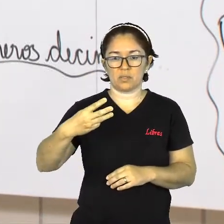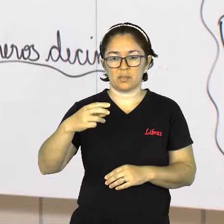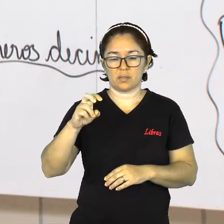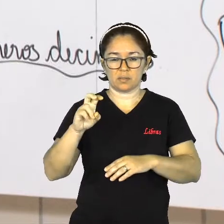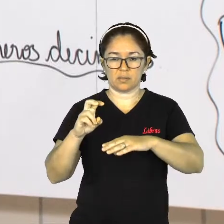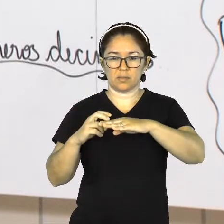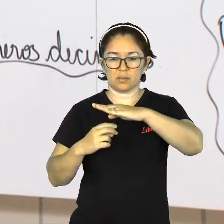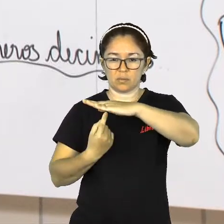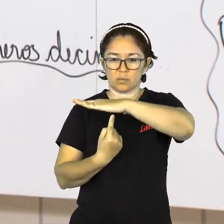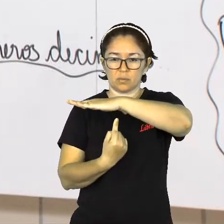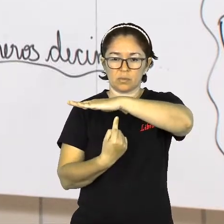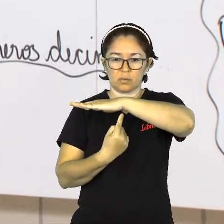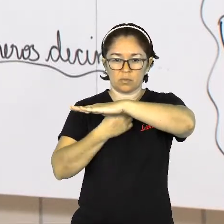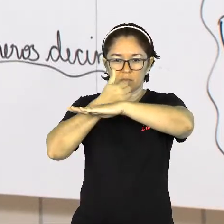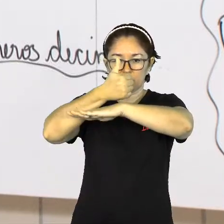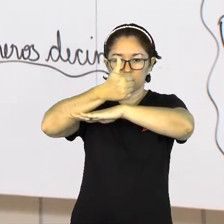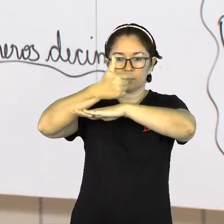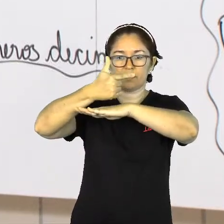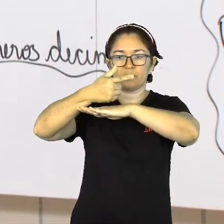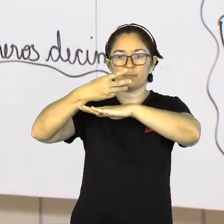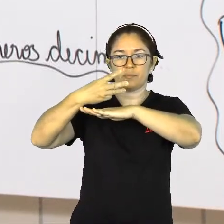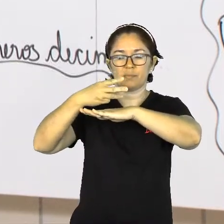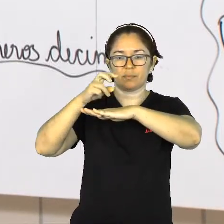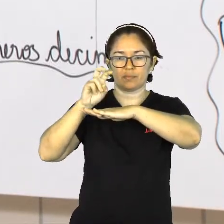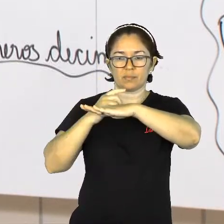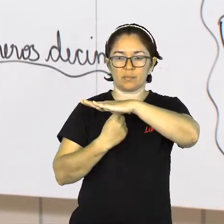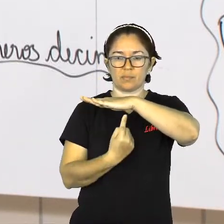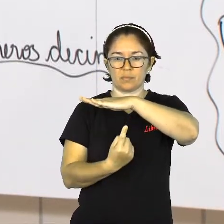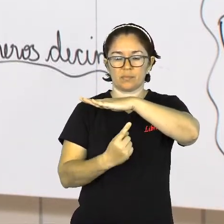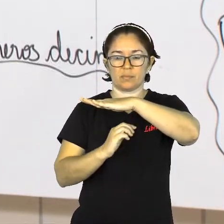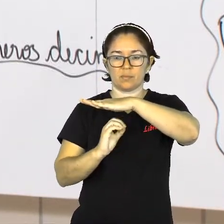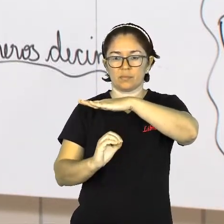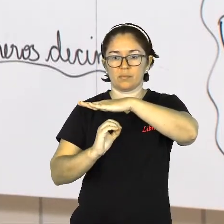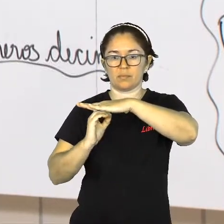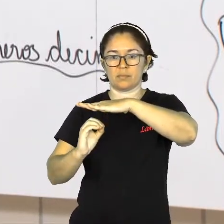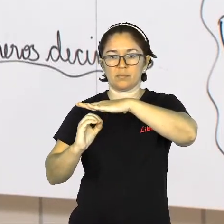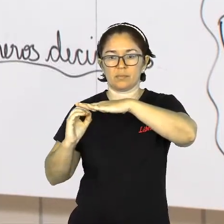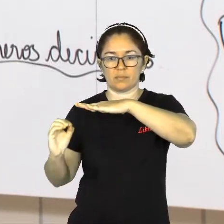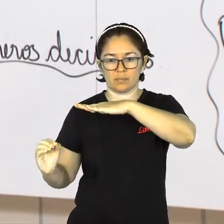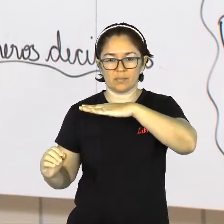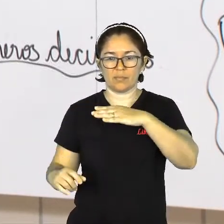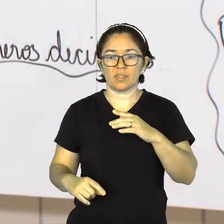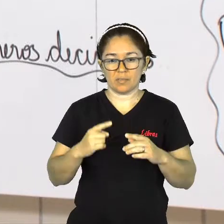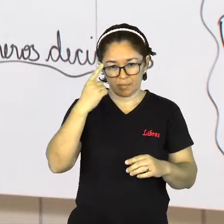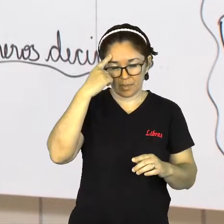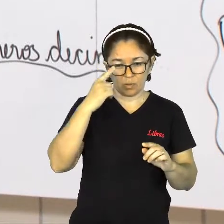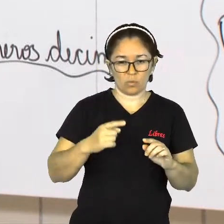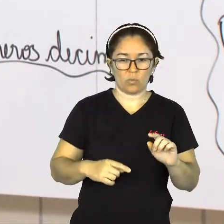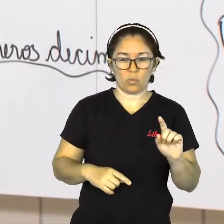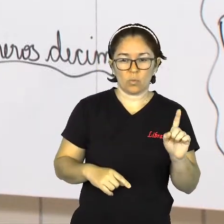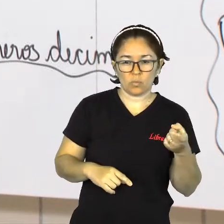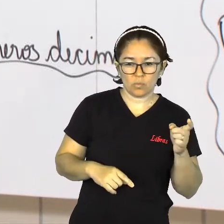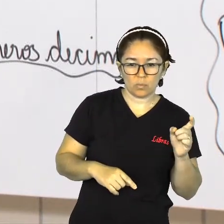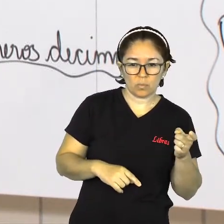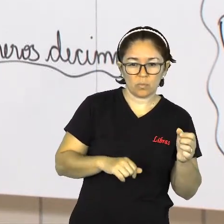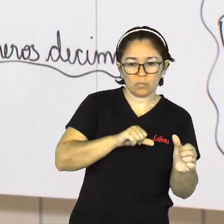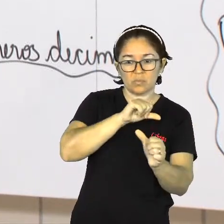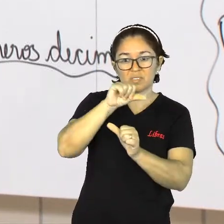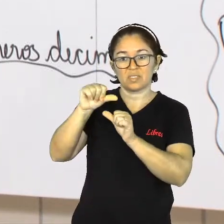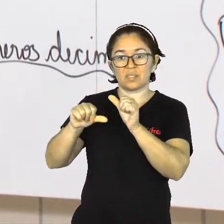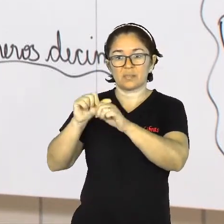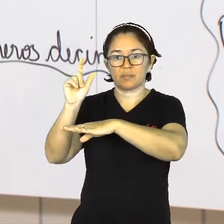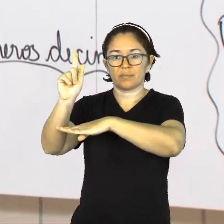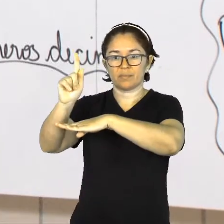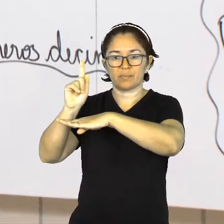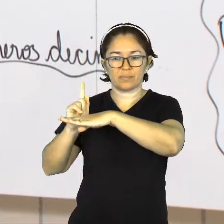milésimos, turminha. É dessa forma que eu transformo número decimal, números com vírgula, para fração. Você vê